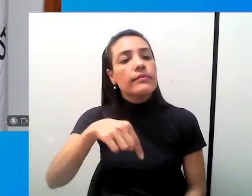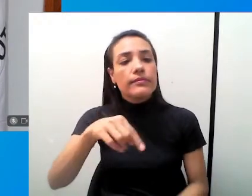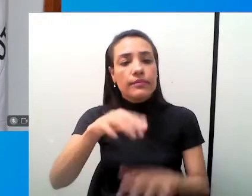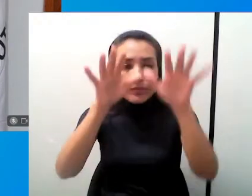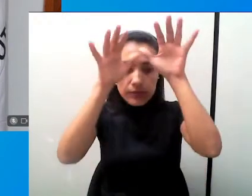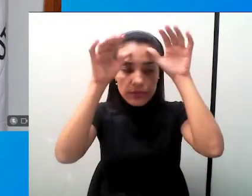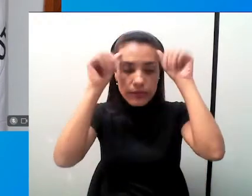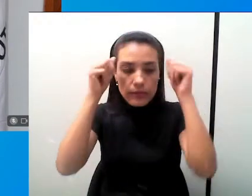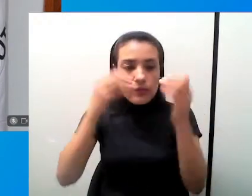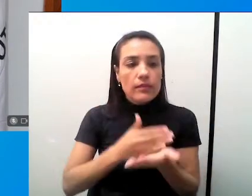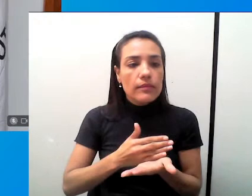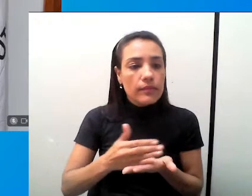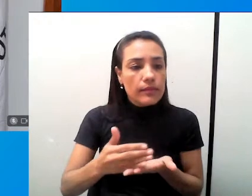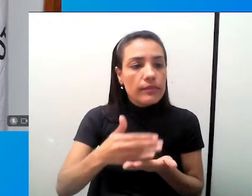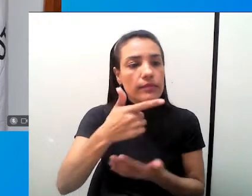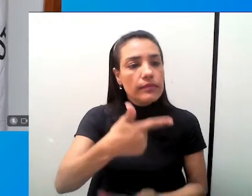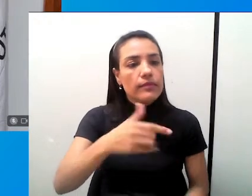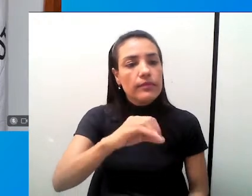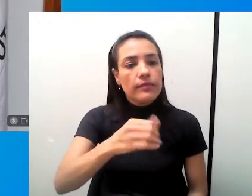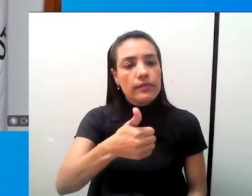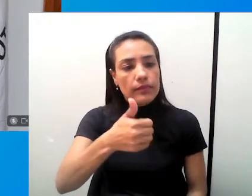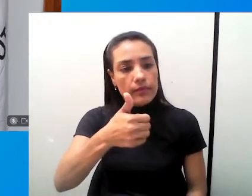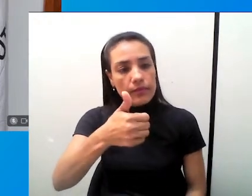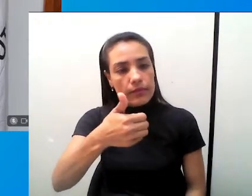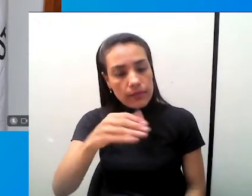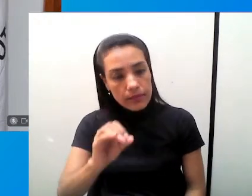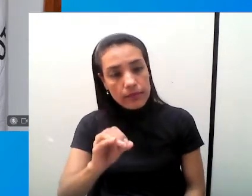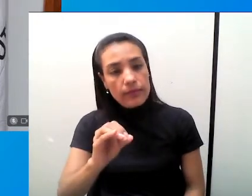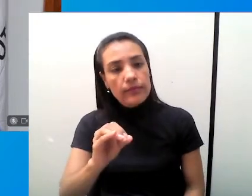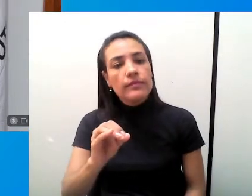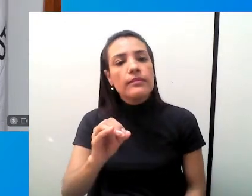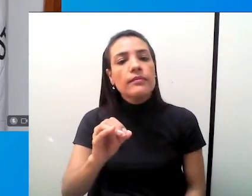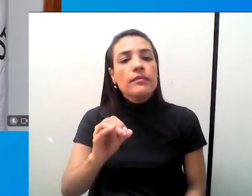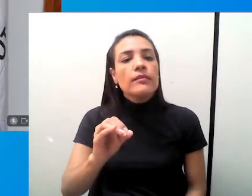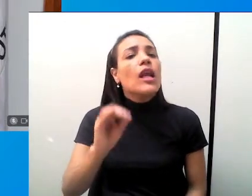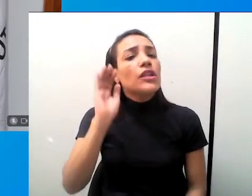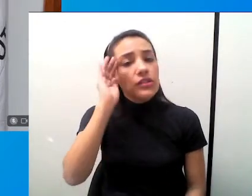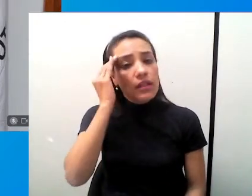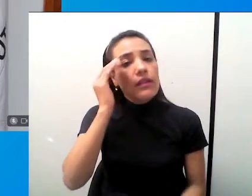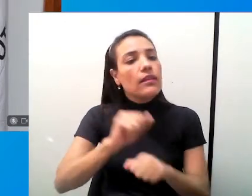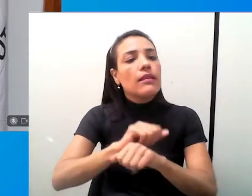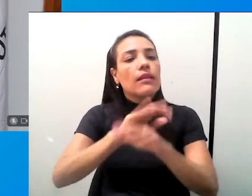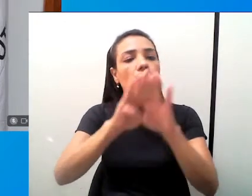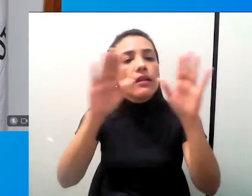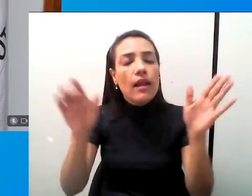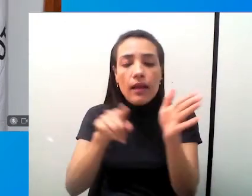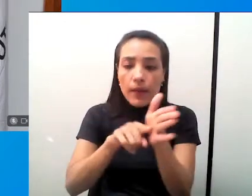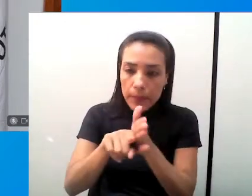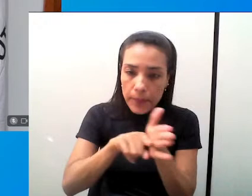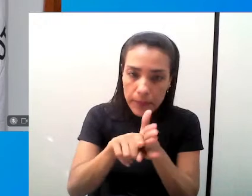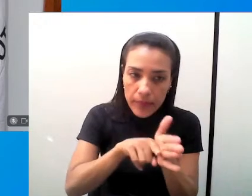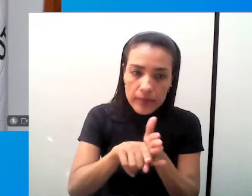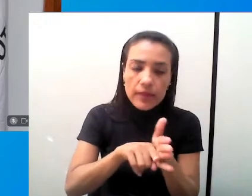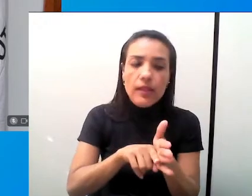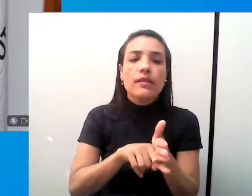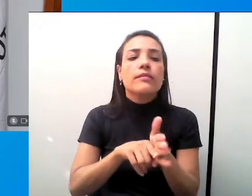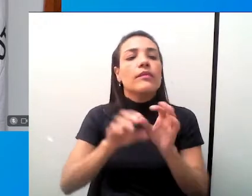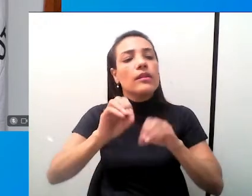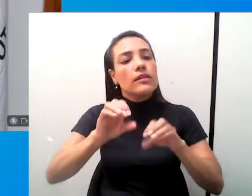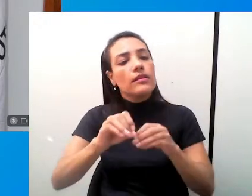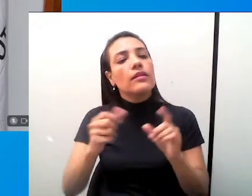muita clareza, né, da indissociabilidade de ensino, pesquisa e extensão. E aí, quando veio toda a discussão da curricularização da